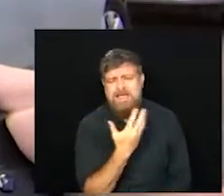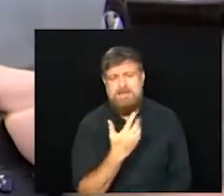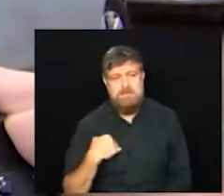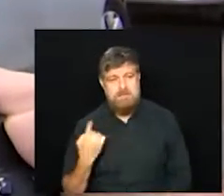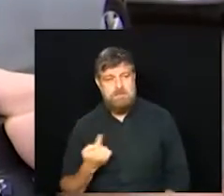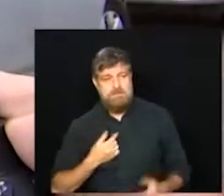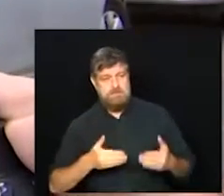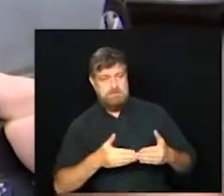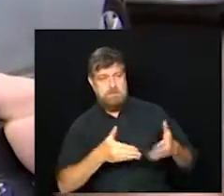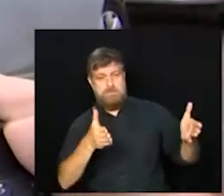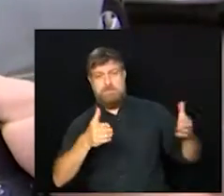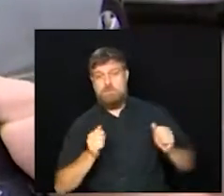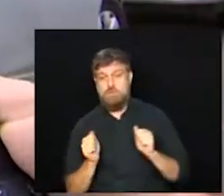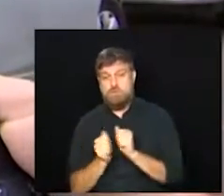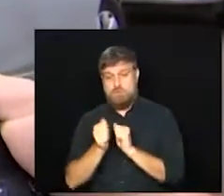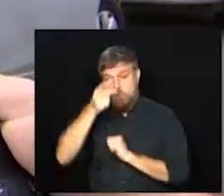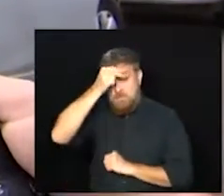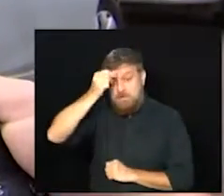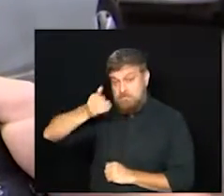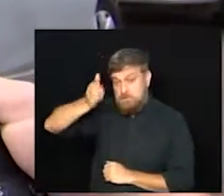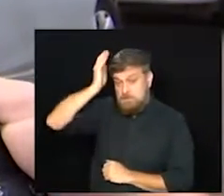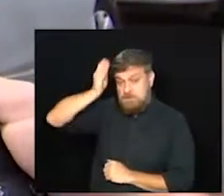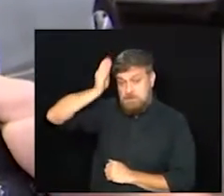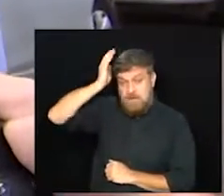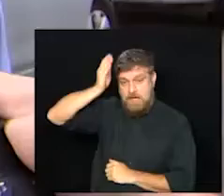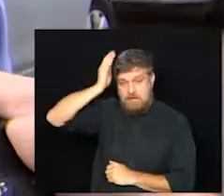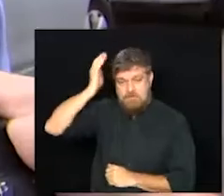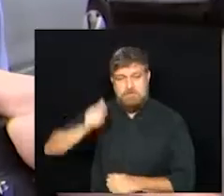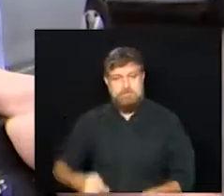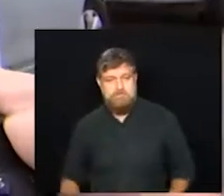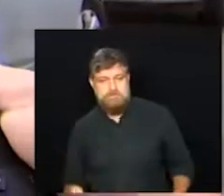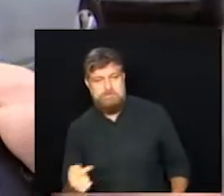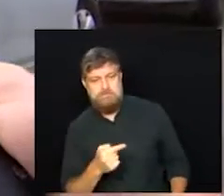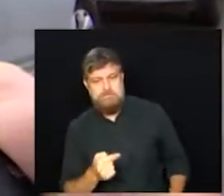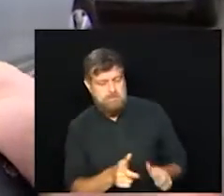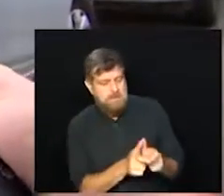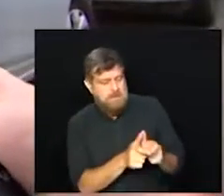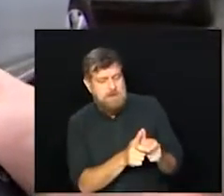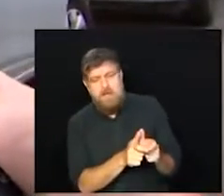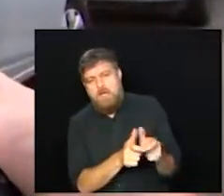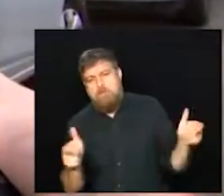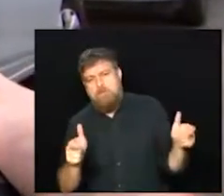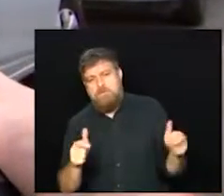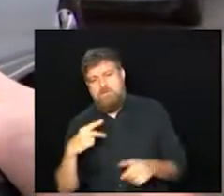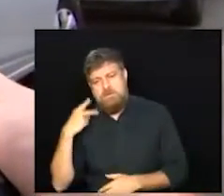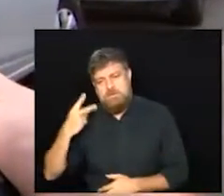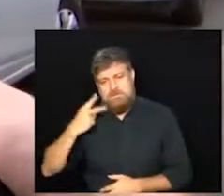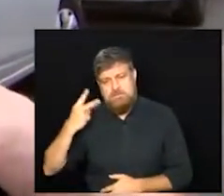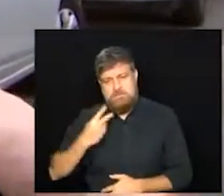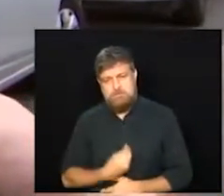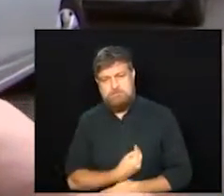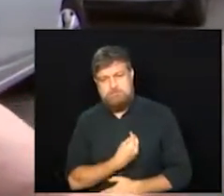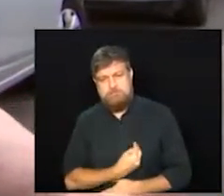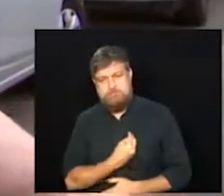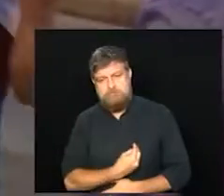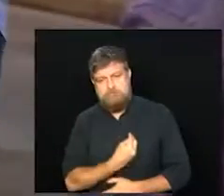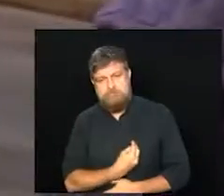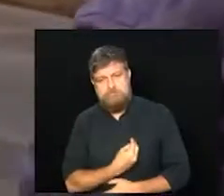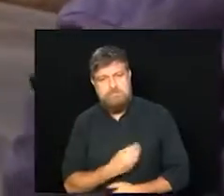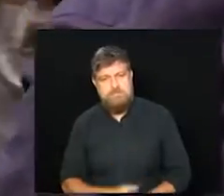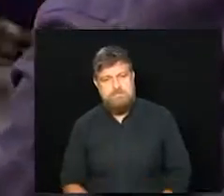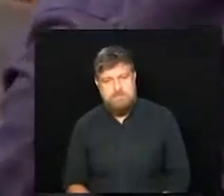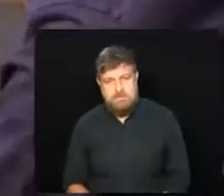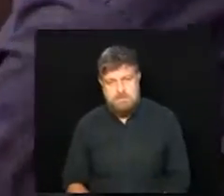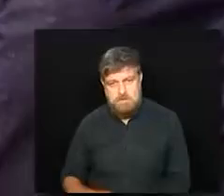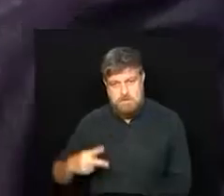hoje, juntamente com o prefeito Dário Saad e a maioria dos vereadores que estão aqui prestigiando esse evento.